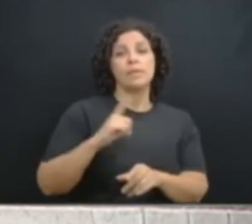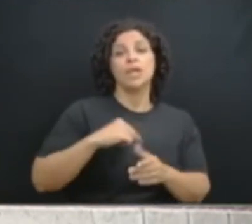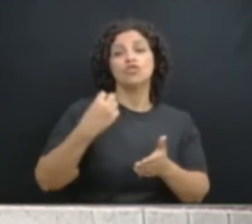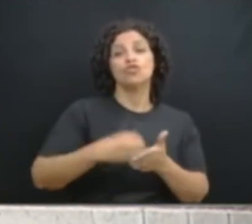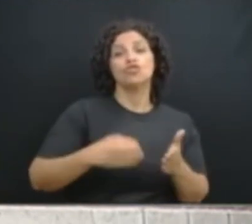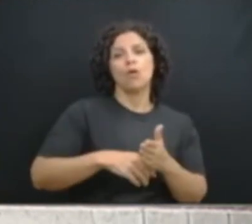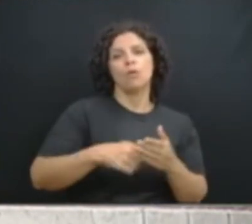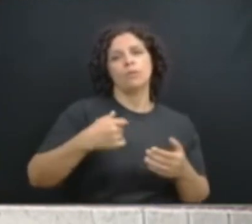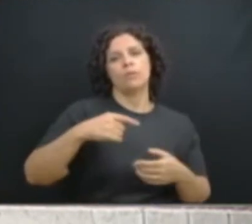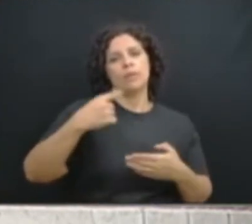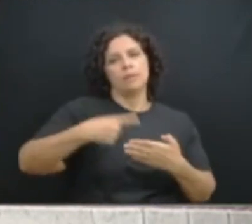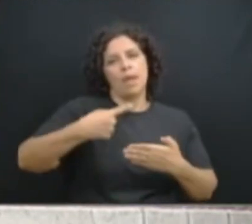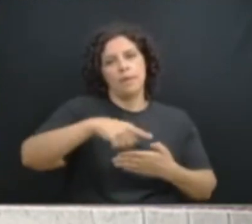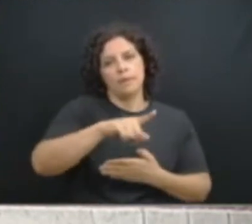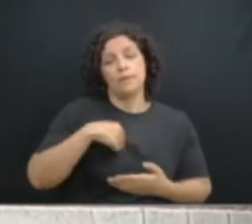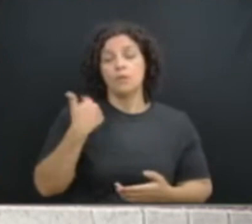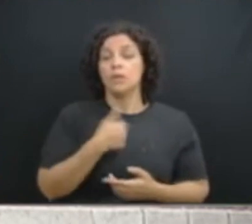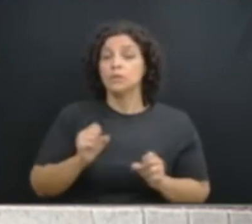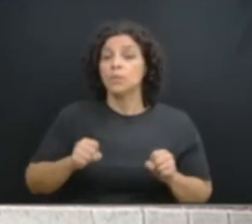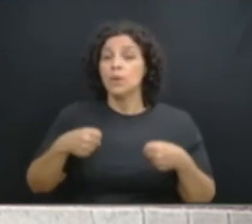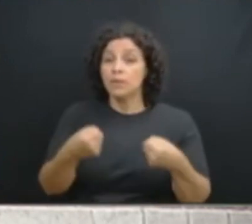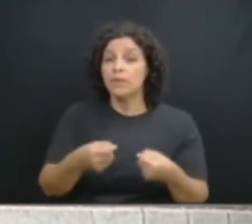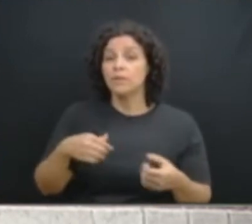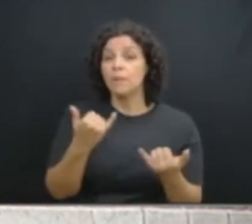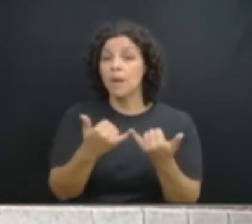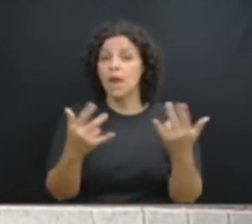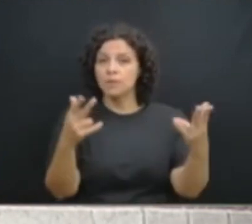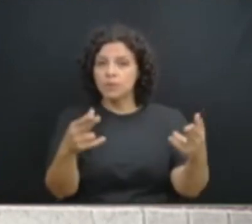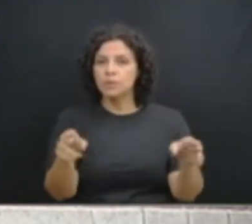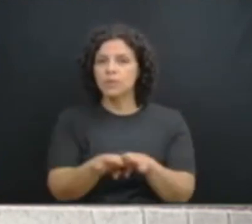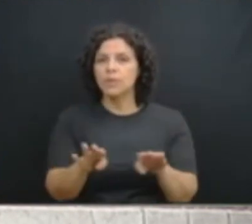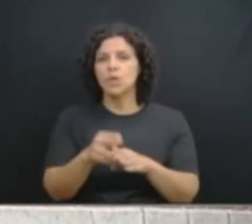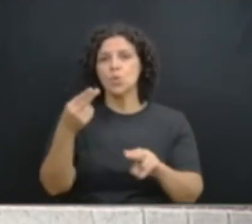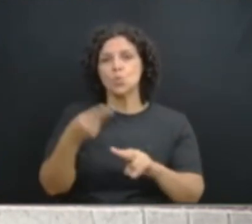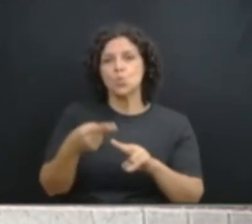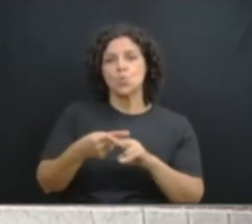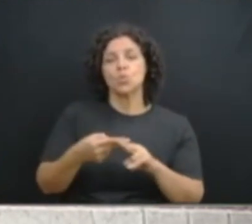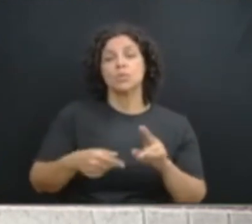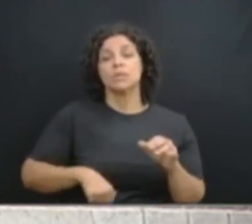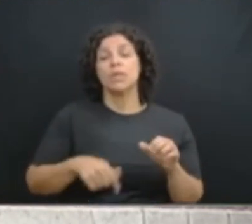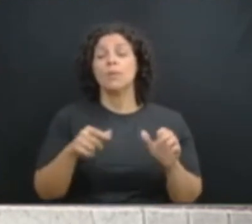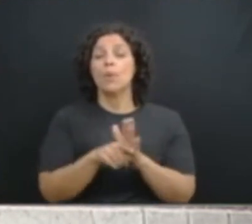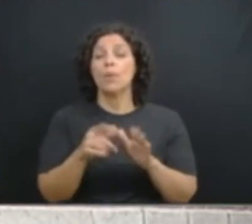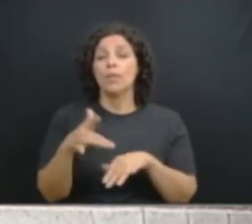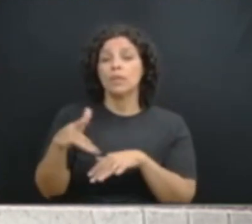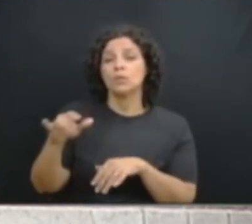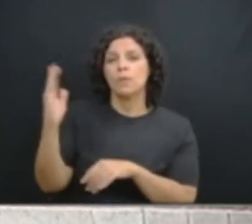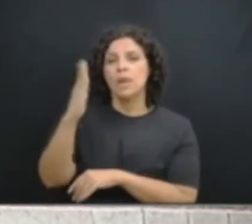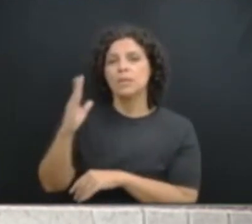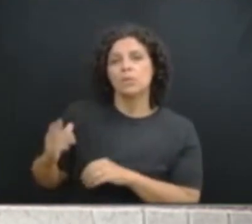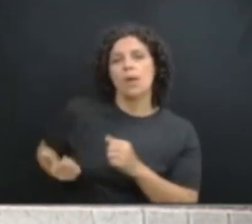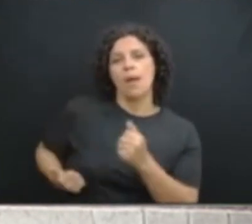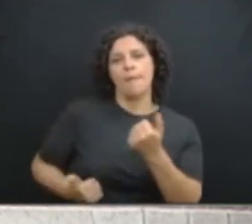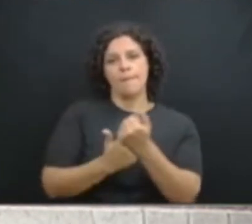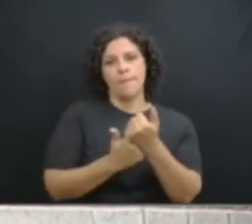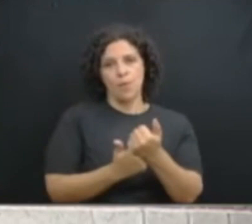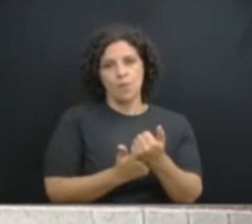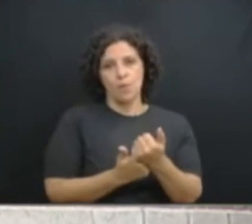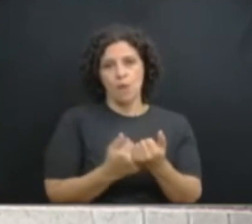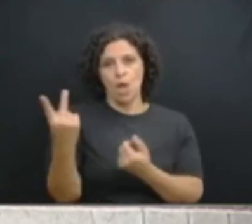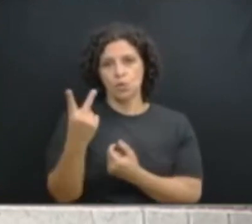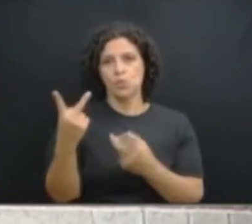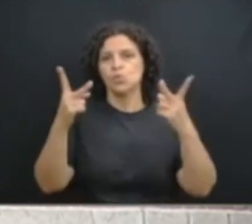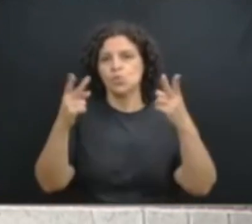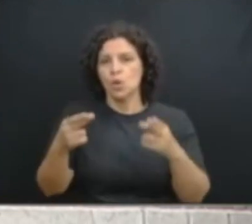tarifa. E nós estamos defendendo uma coisa parecida, que é o uso da letra do Tesouro Nacional como caução. As duas coisas